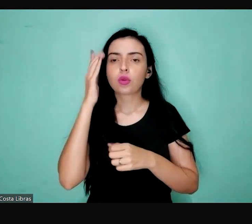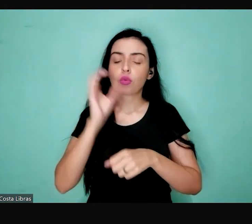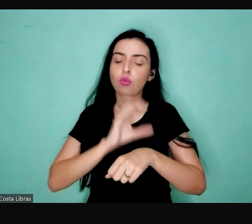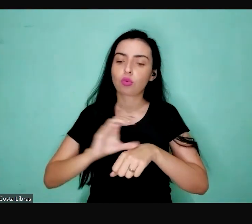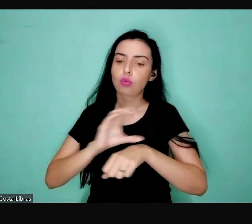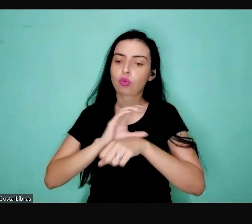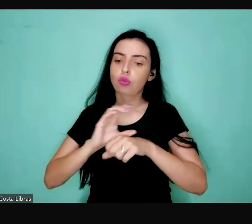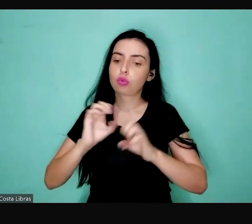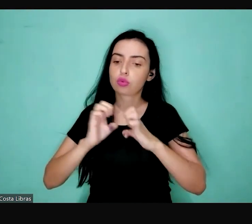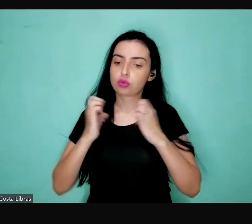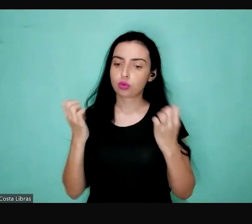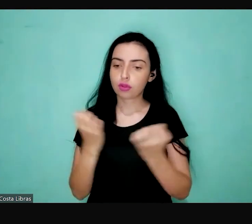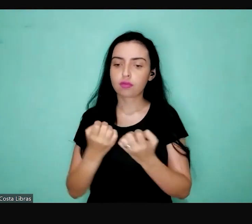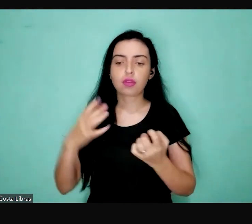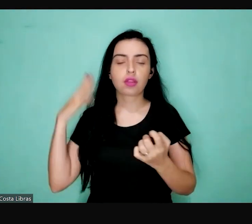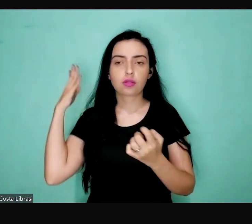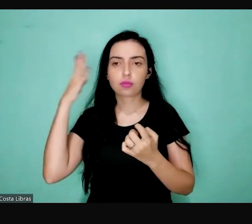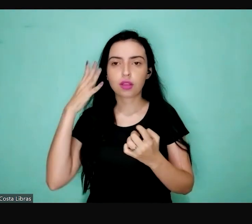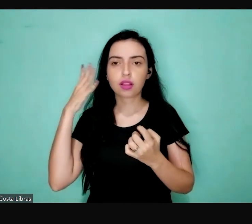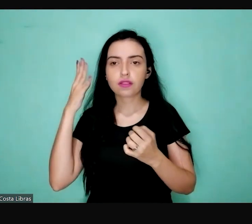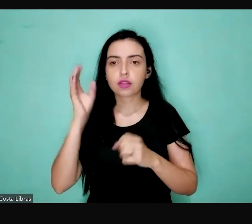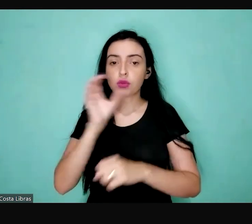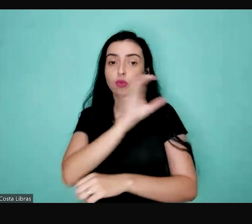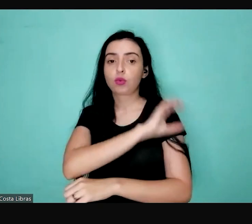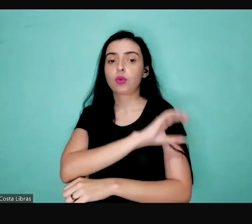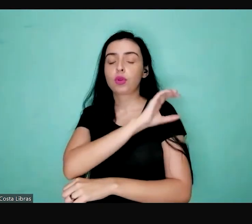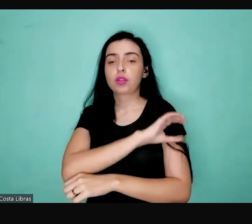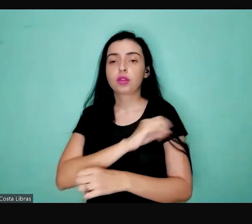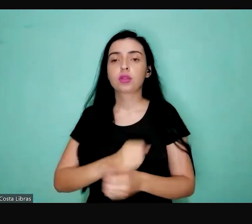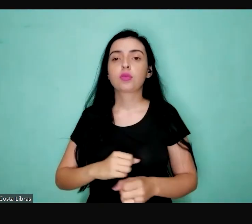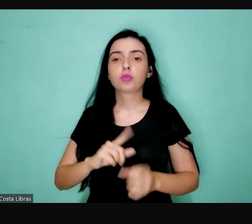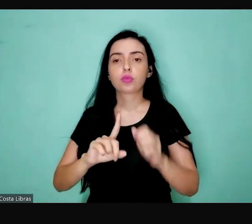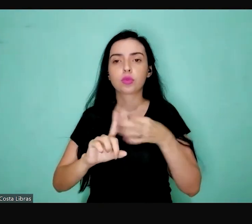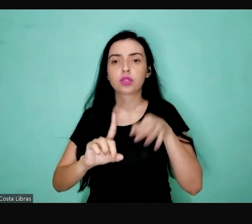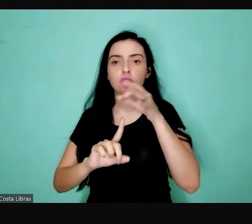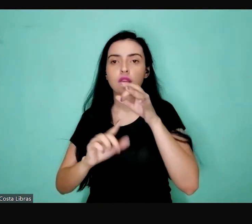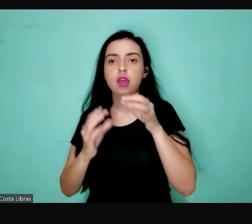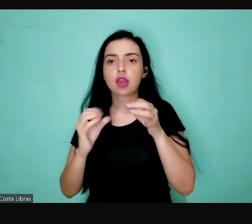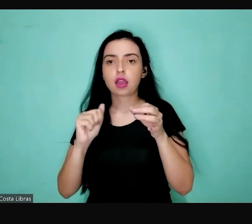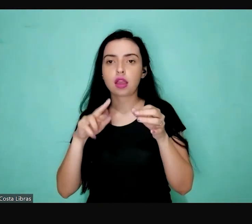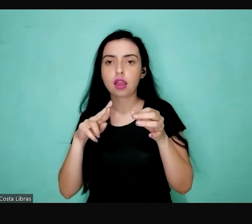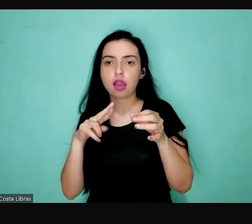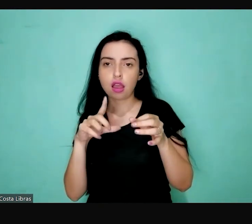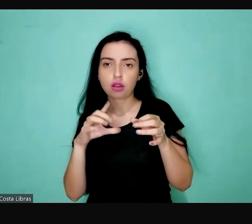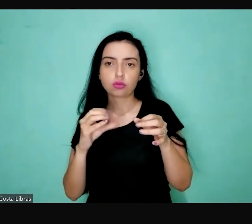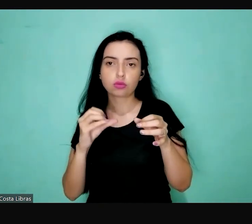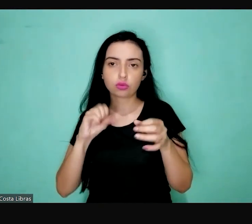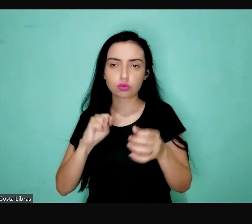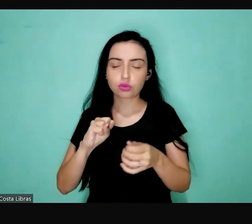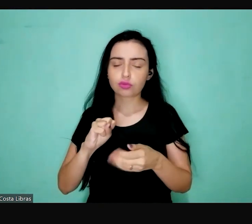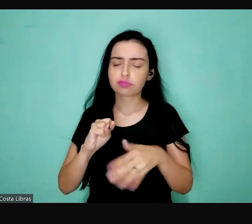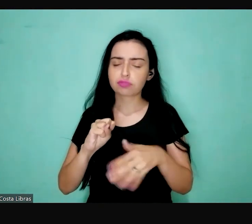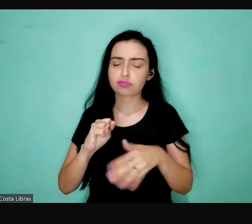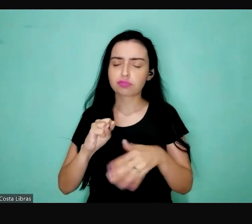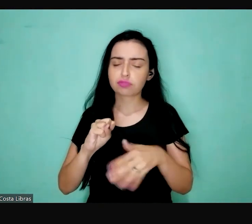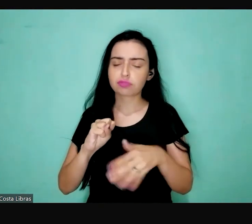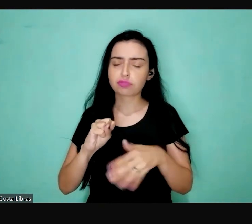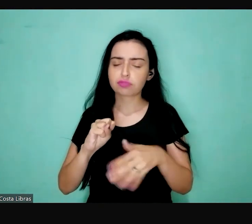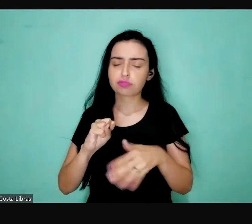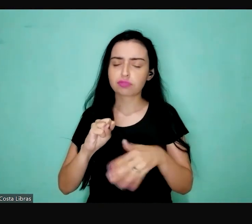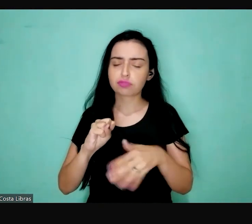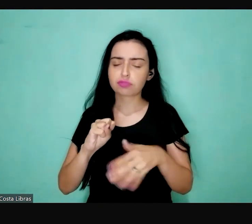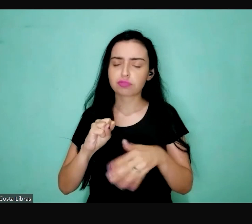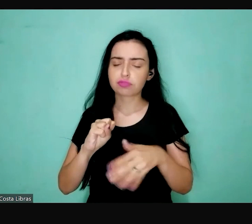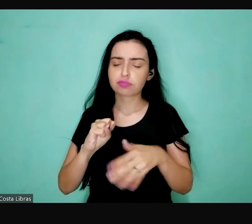essa palestra foi coordenada pelo desembargador Carlos Francisco, emérito professor. O